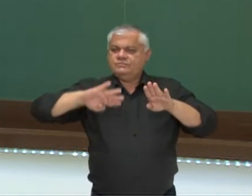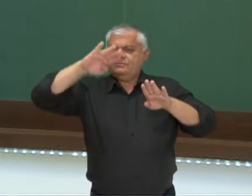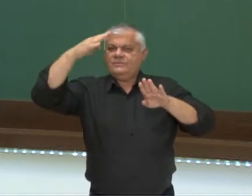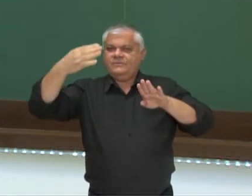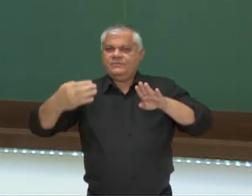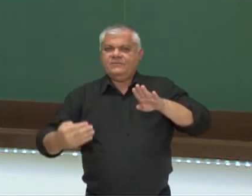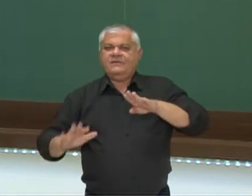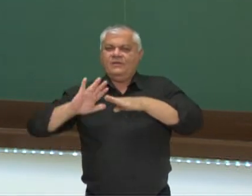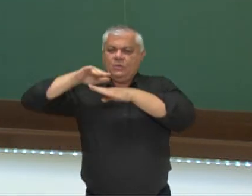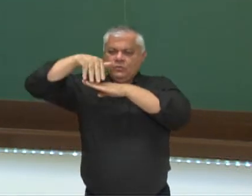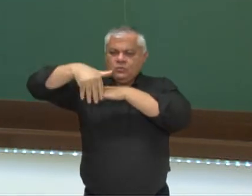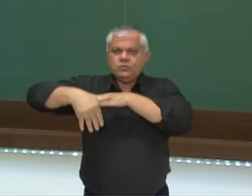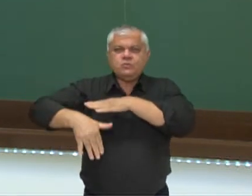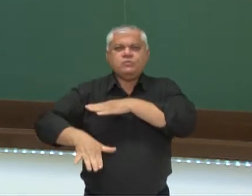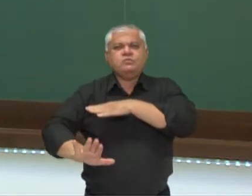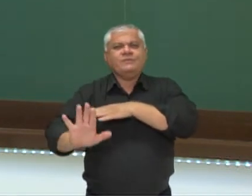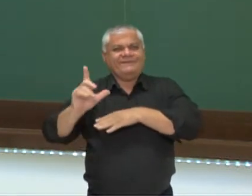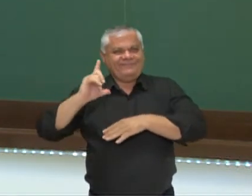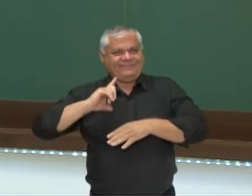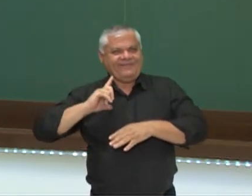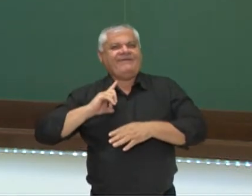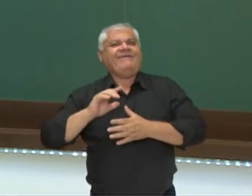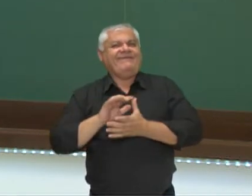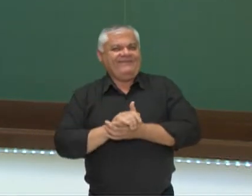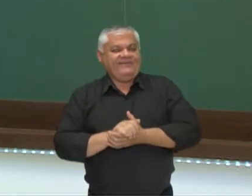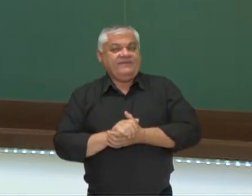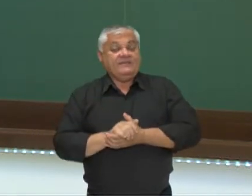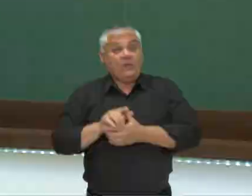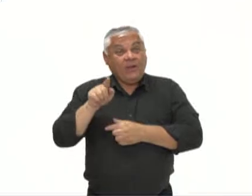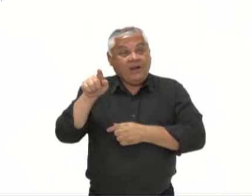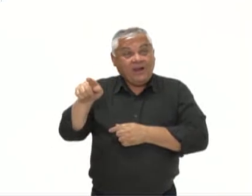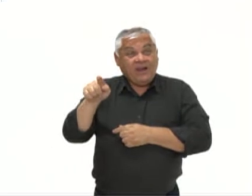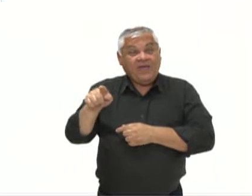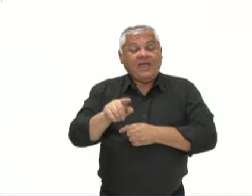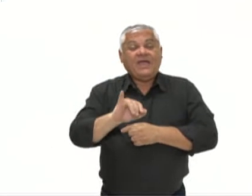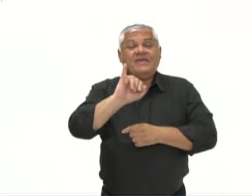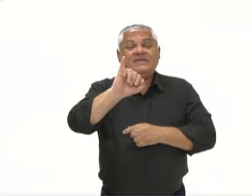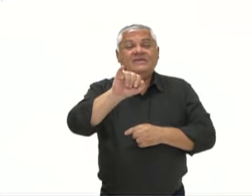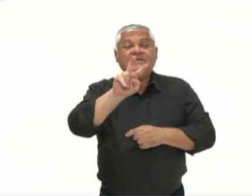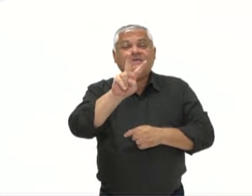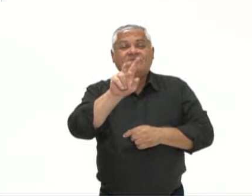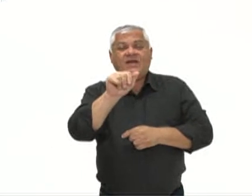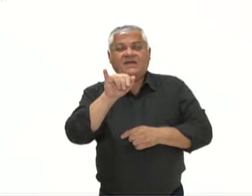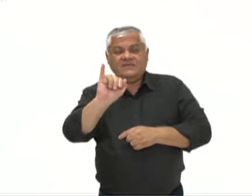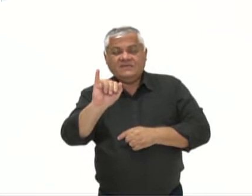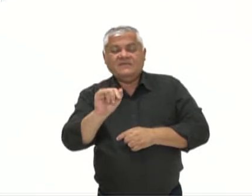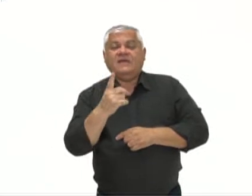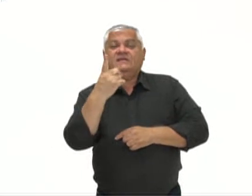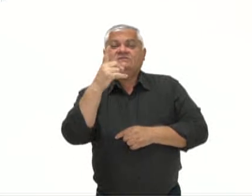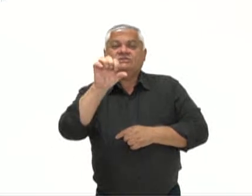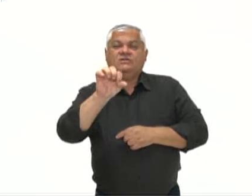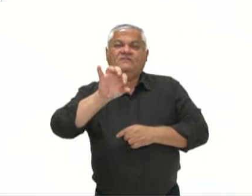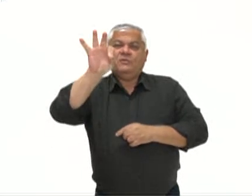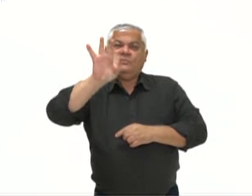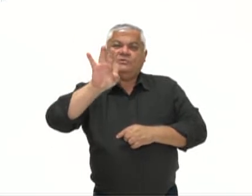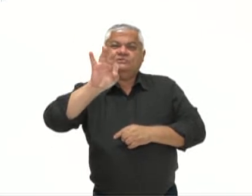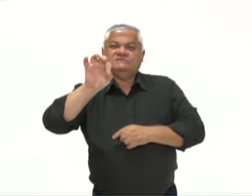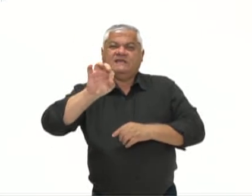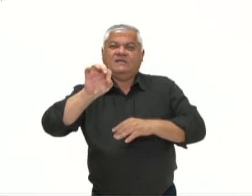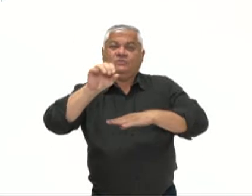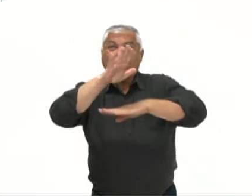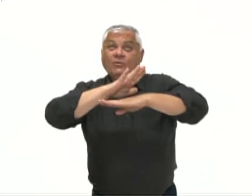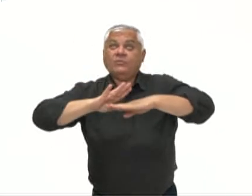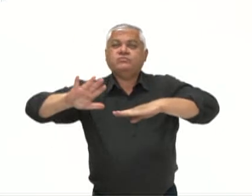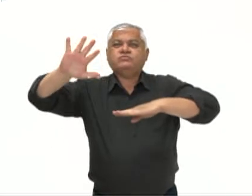do rio Tibagi. E agora a bacia hidrográfica do Ivaí, ela vai ocupar cerca de 19% da área do estado, sendo